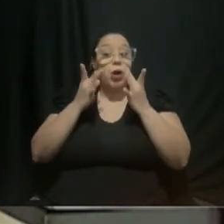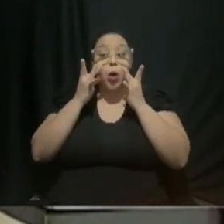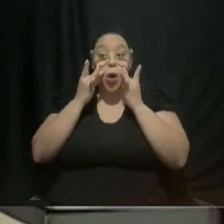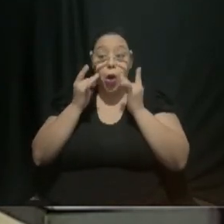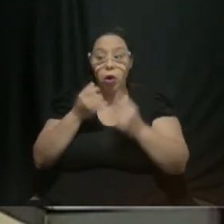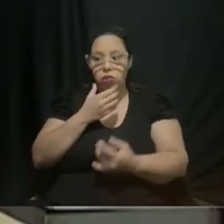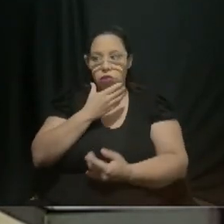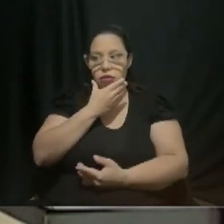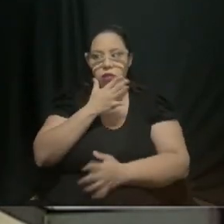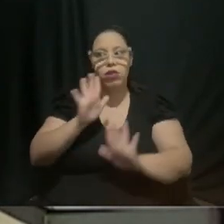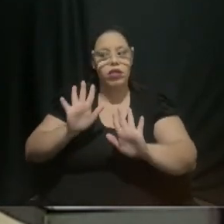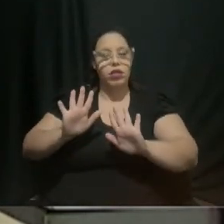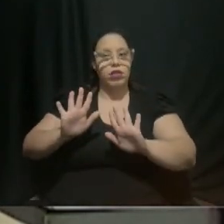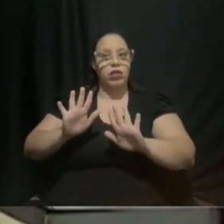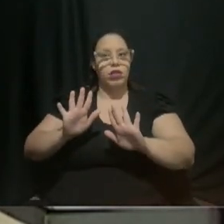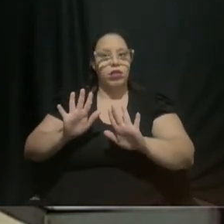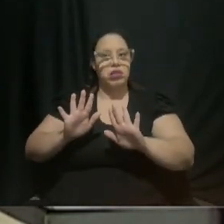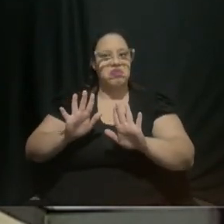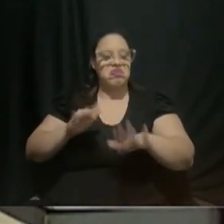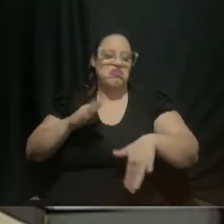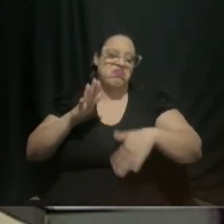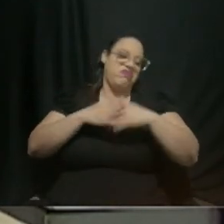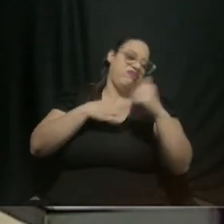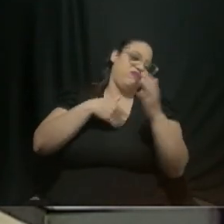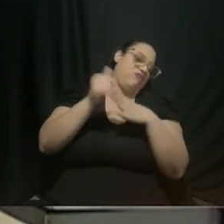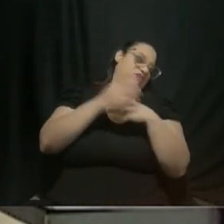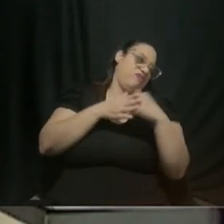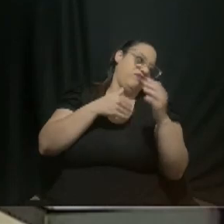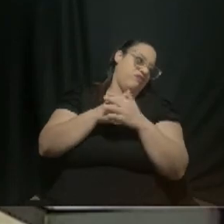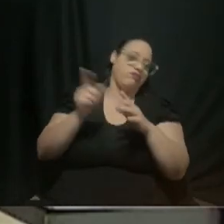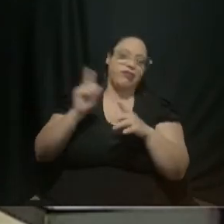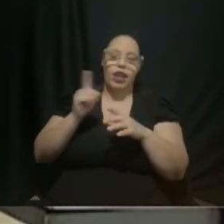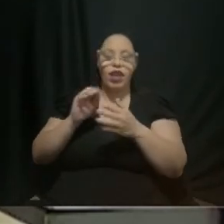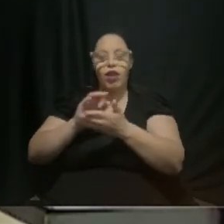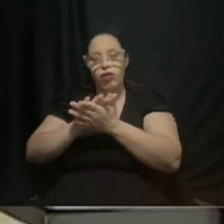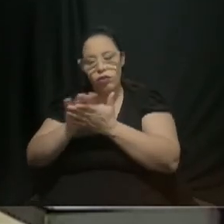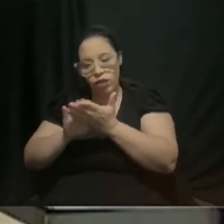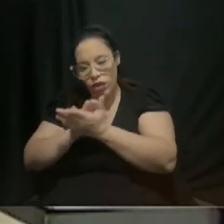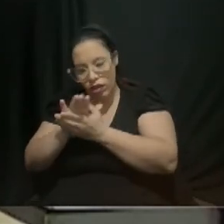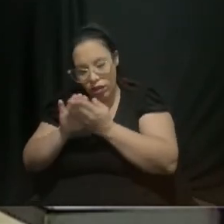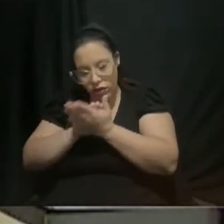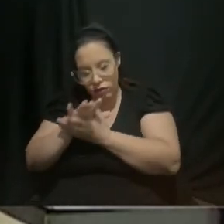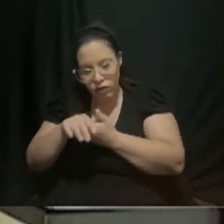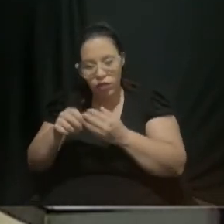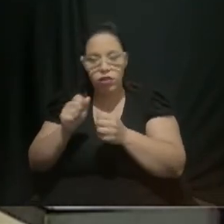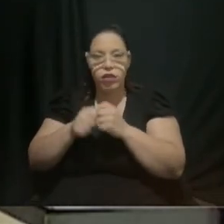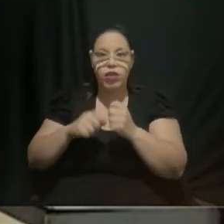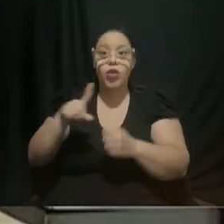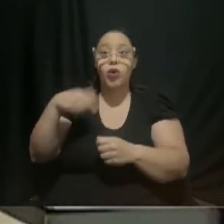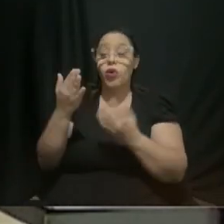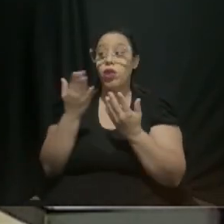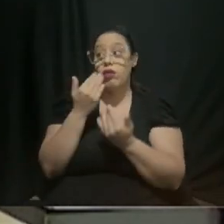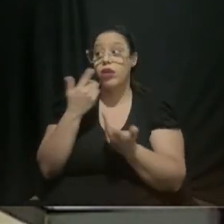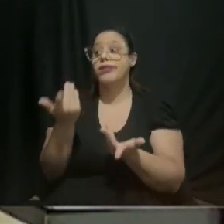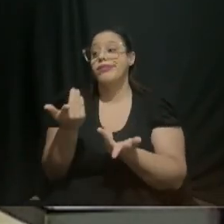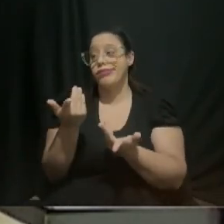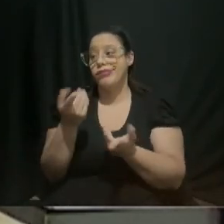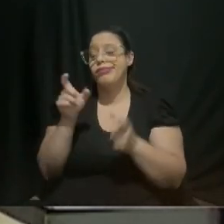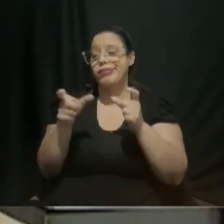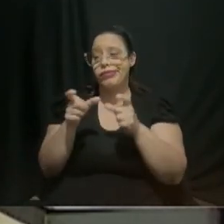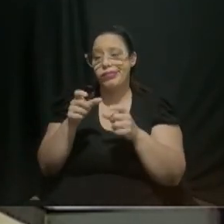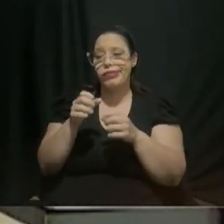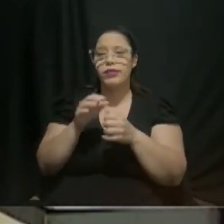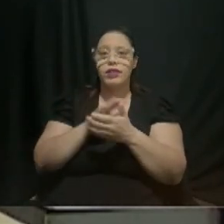pode fazer de qualquer jeito, você tem que lavar os alimentos bem. Então, uma outra pessoa vai comer ali, né? Então, tem que estar bem higienizado,